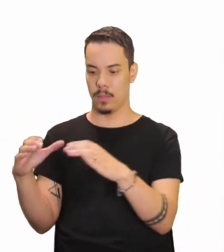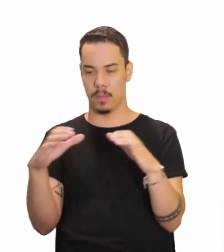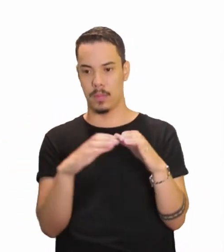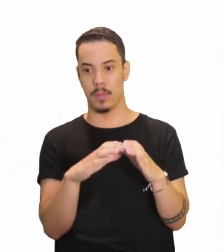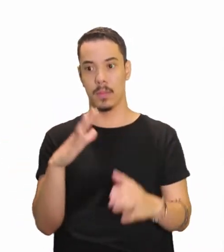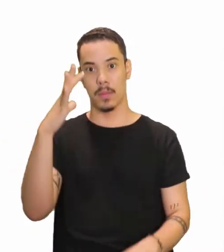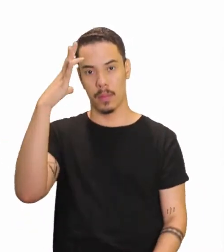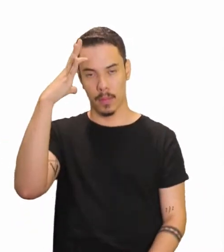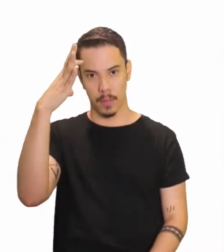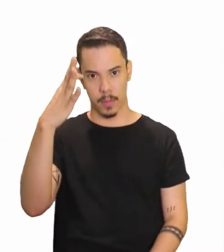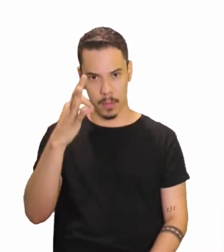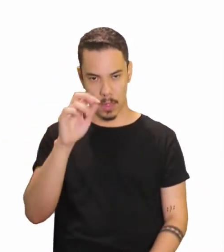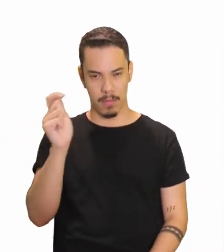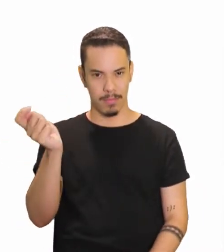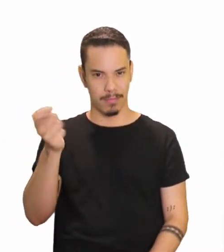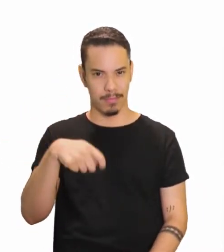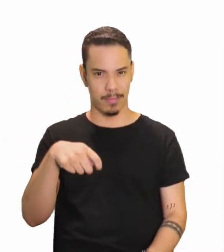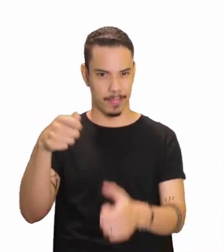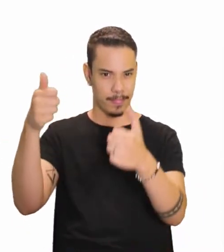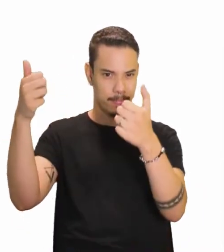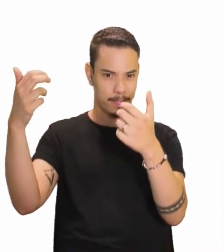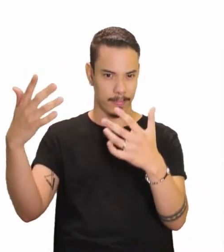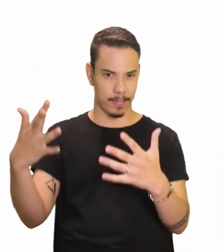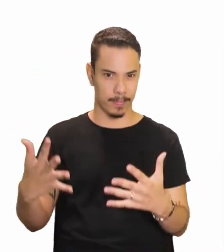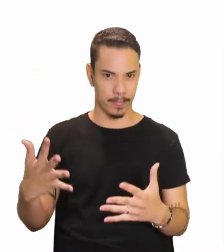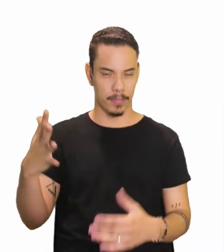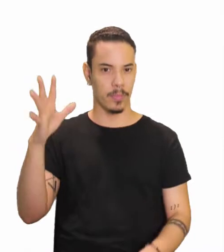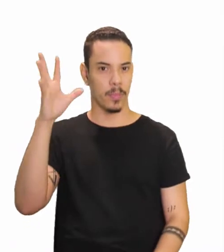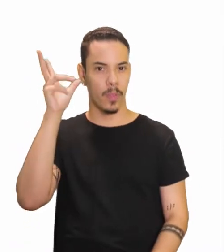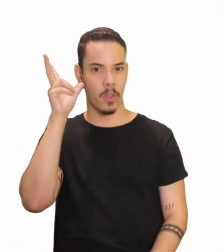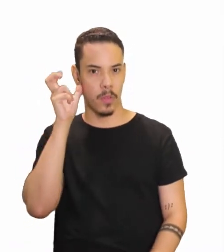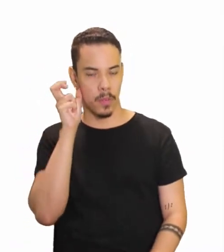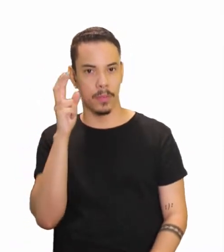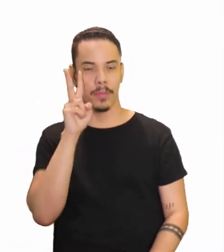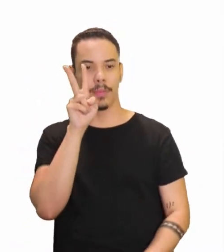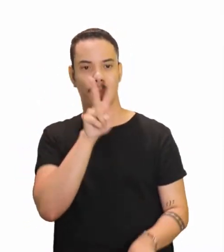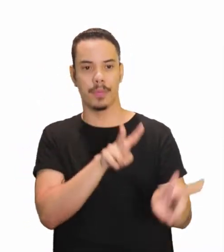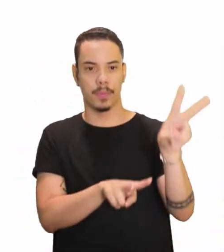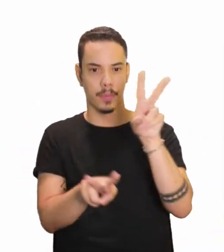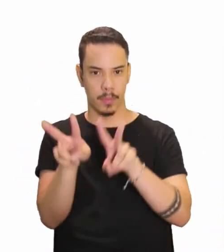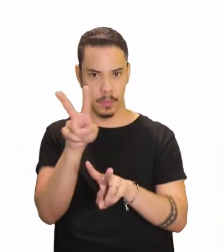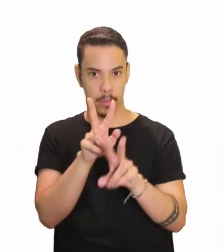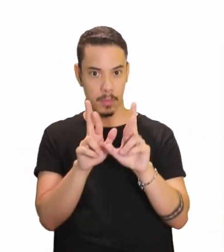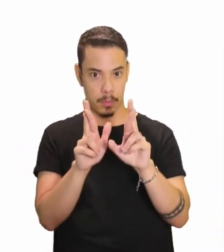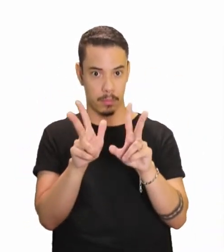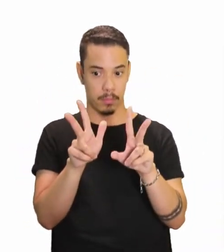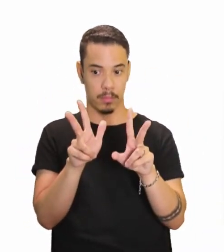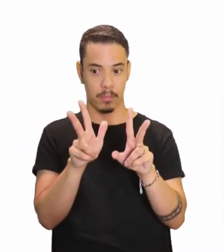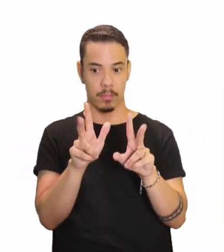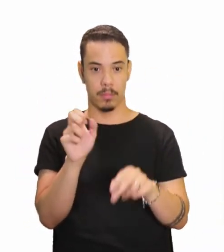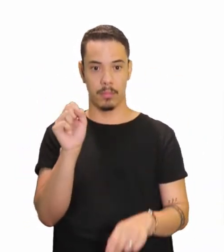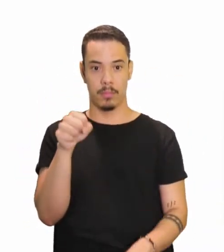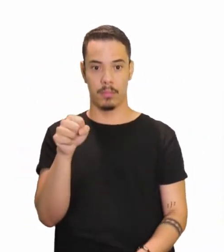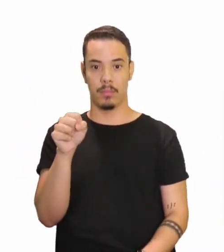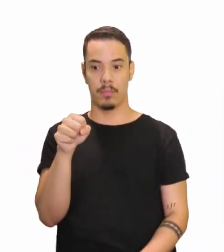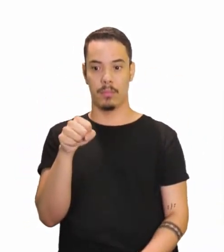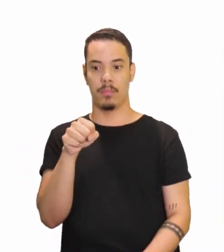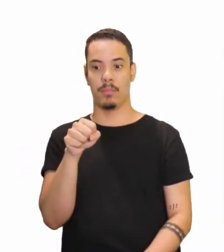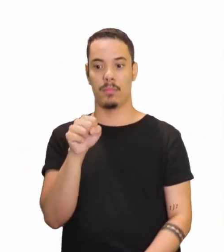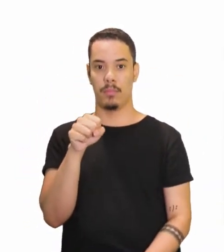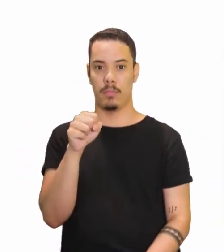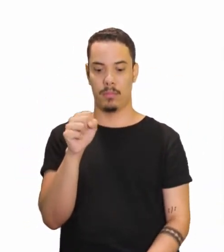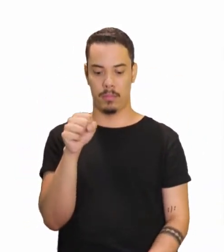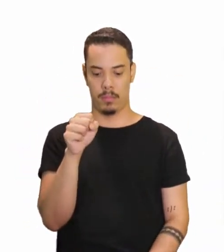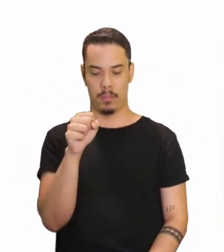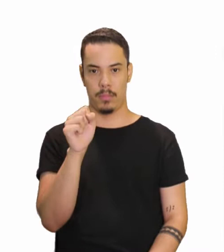e explicar, ouvir, visualizar sons diferentes? Sim ou não?